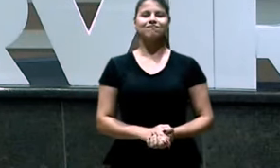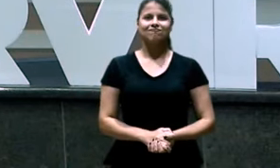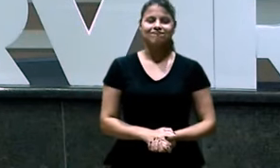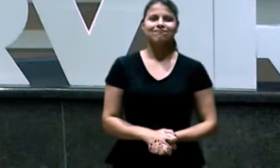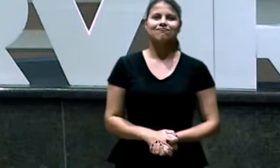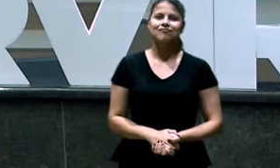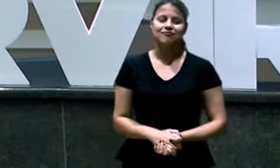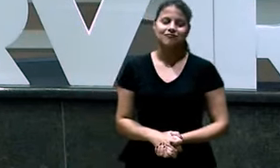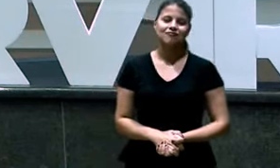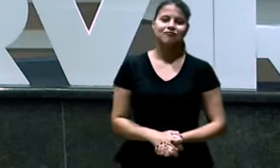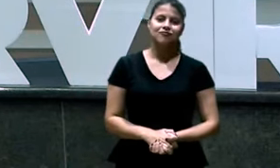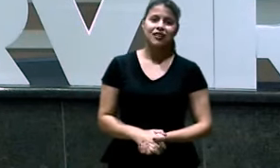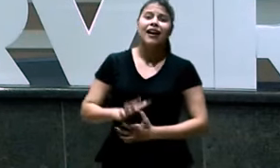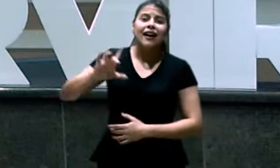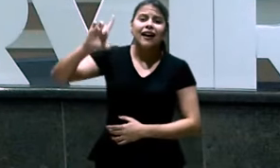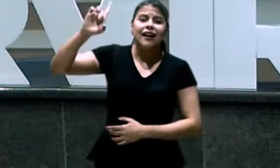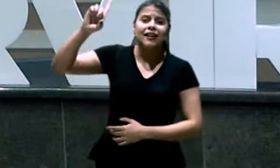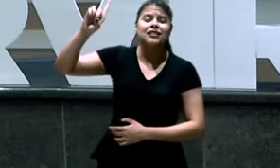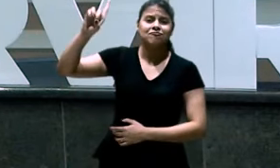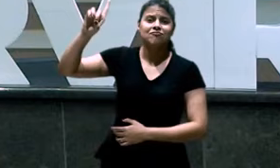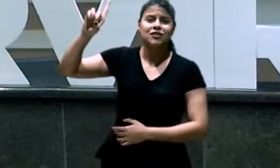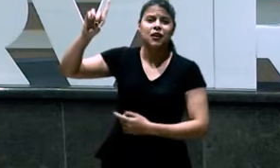Agora é a hora que os verdadeiros adoradores